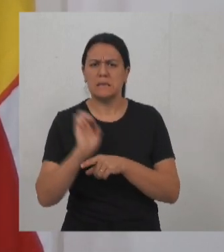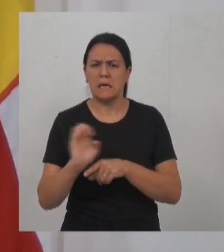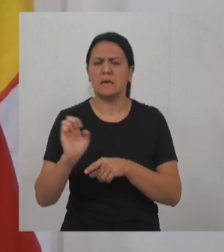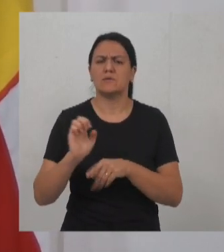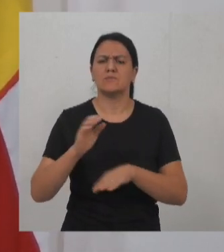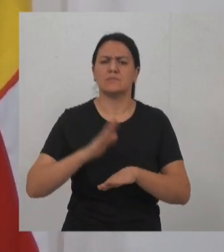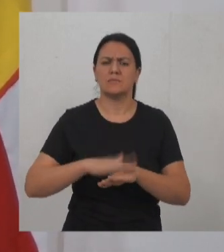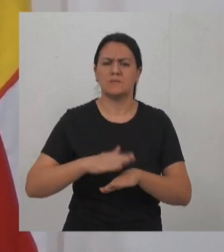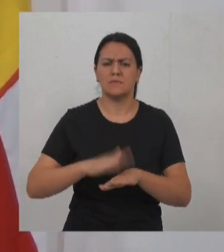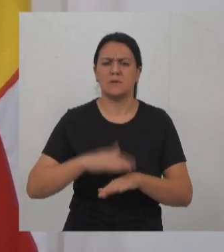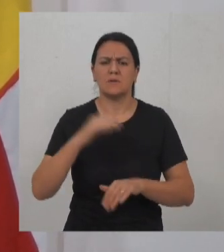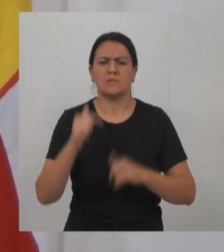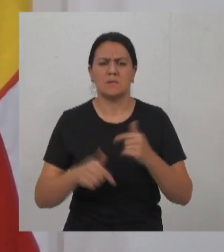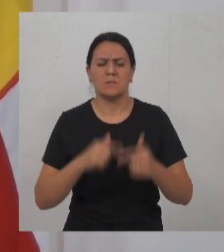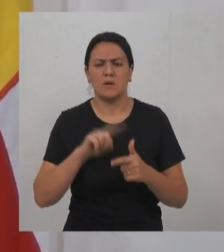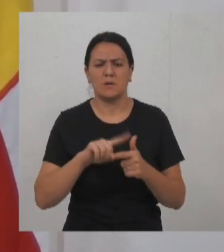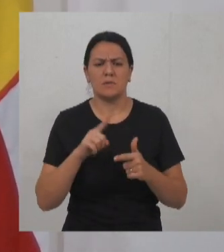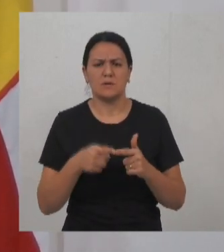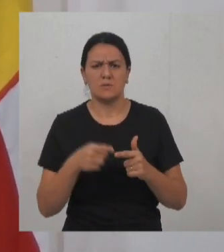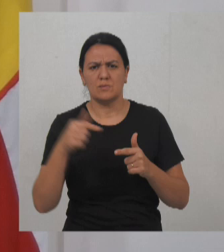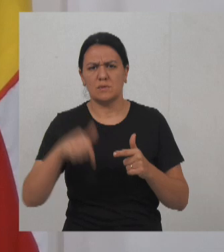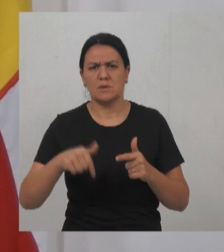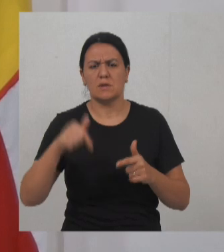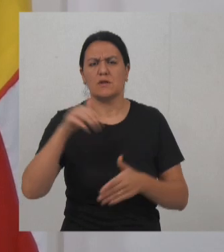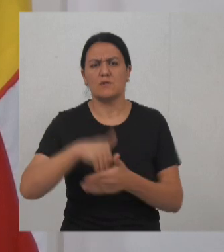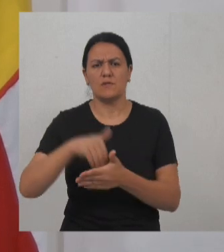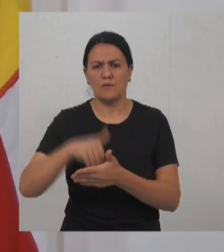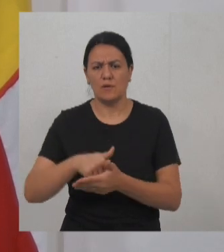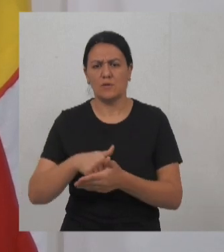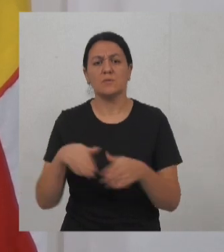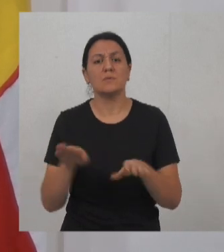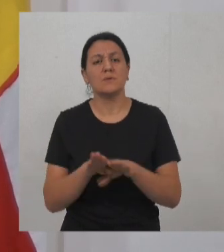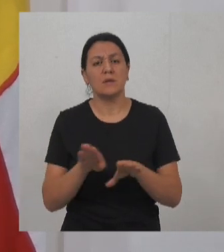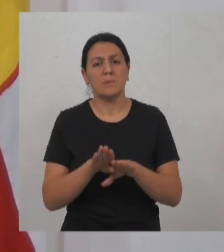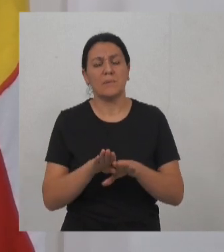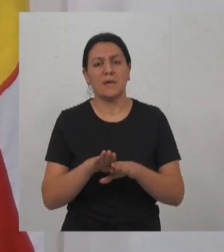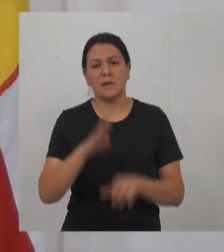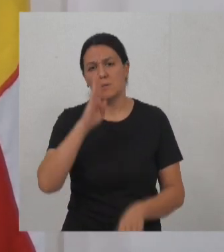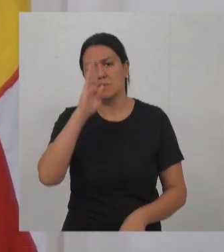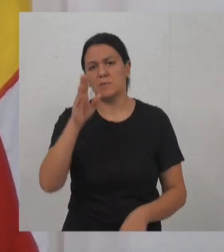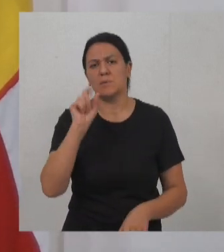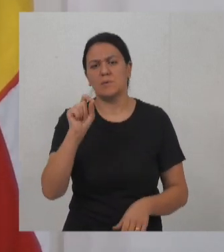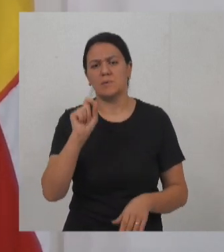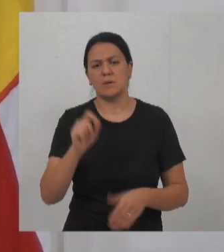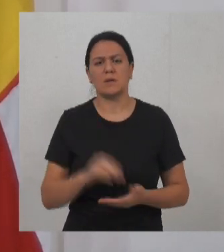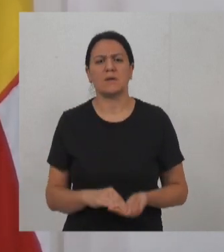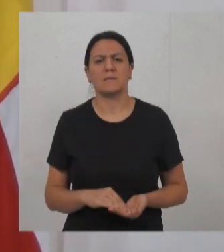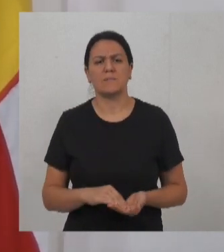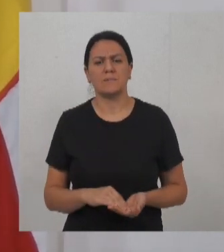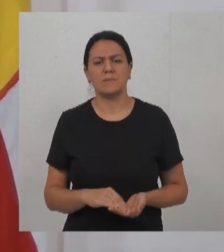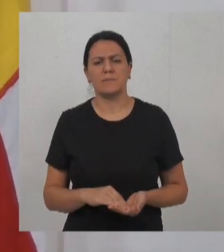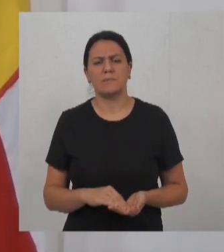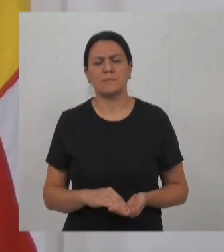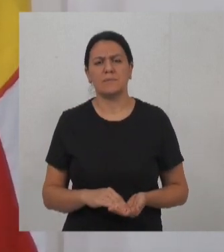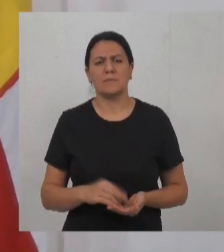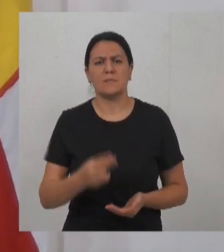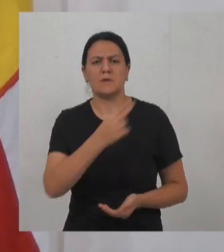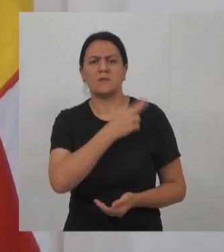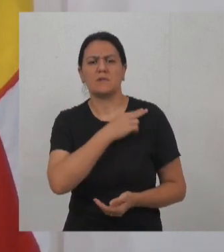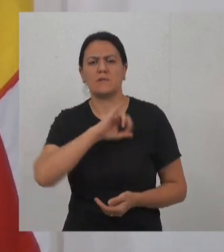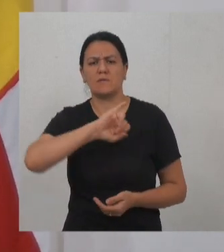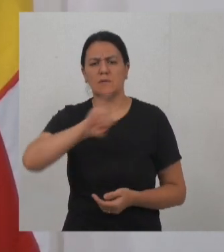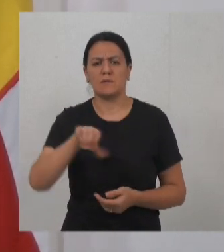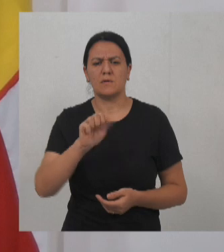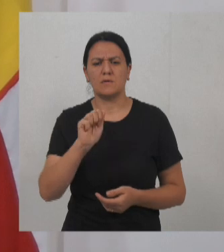então, nas duas zonas eleitorais aqui, destacando as chefias de Janine Cantarelli e dos